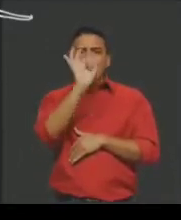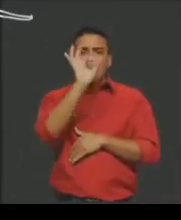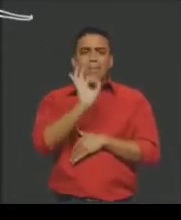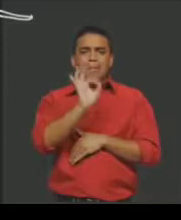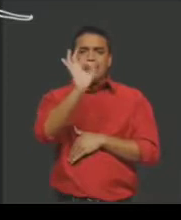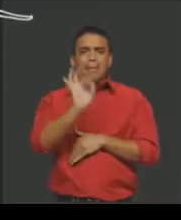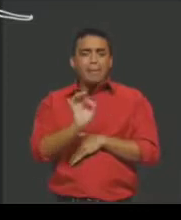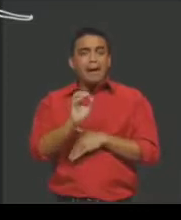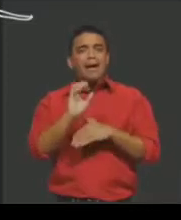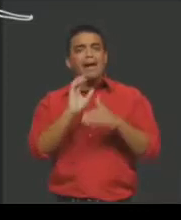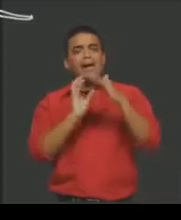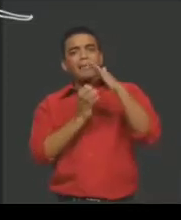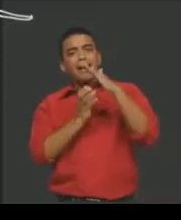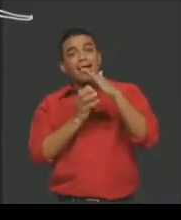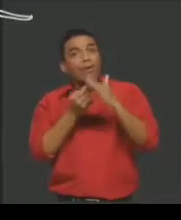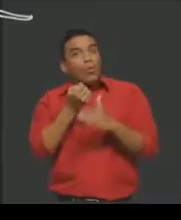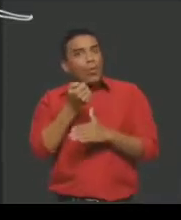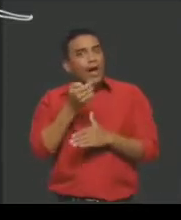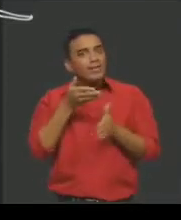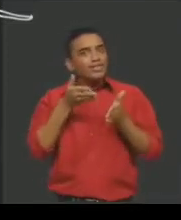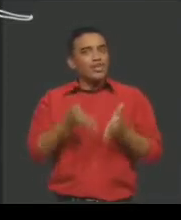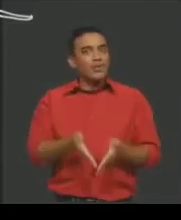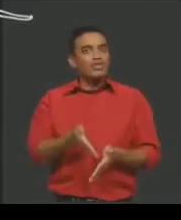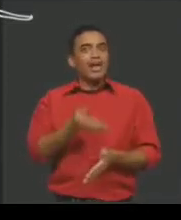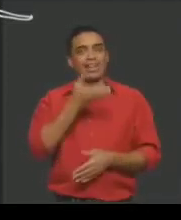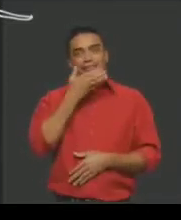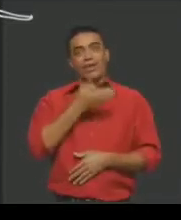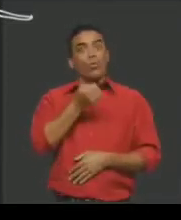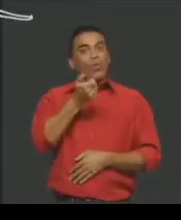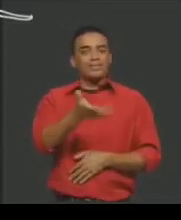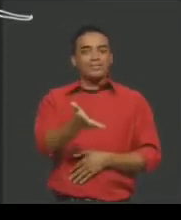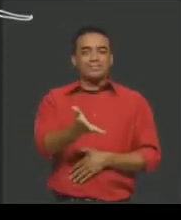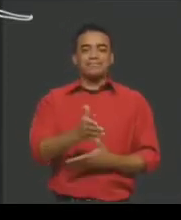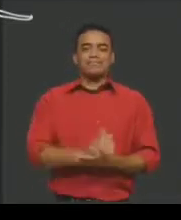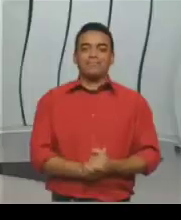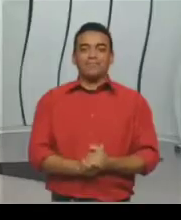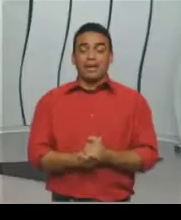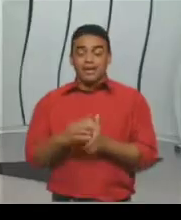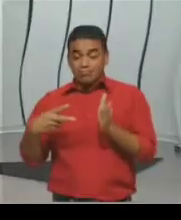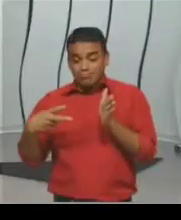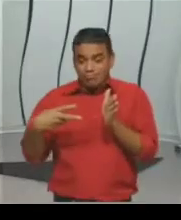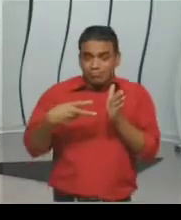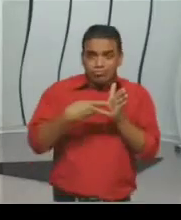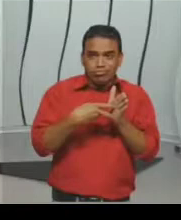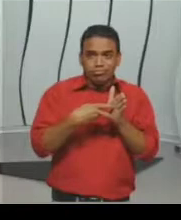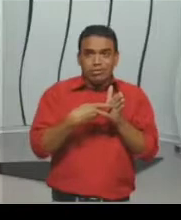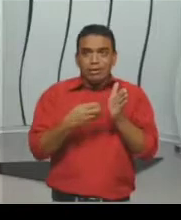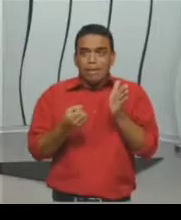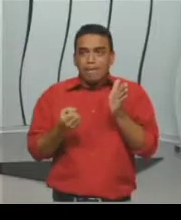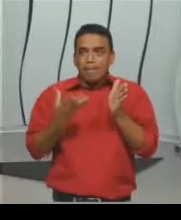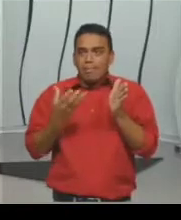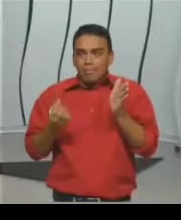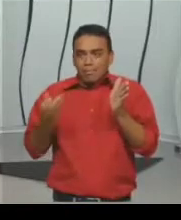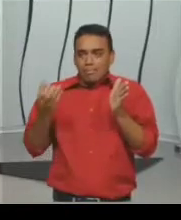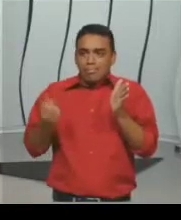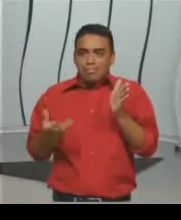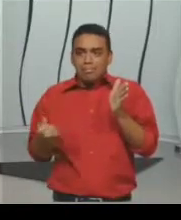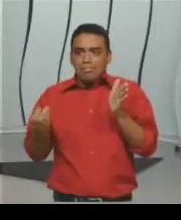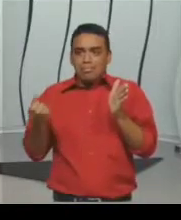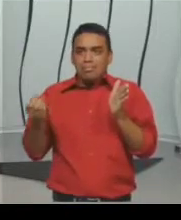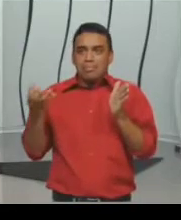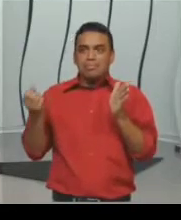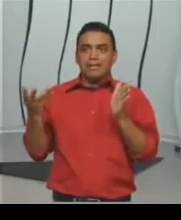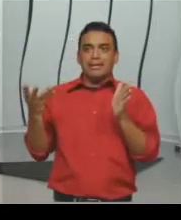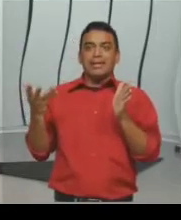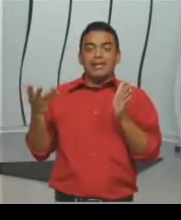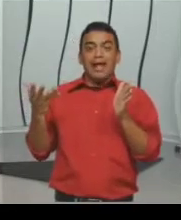Natal, né? O Natal está chegando aí. Aí você liga isso aqui na parede, né? A tomada, essas lâmpadas vão todas acender.